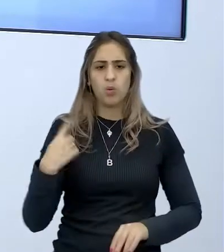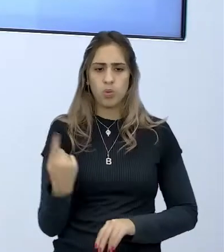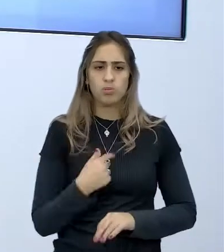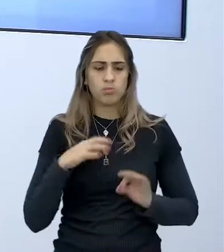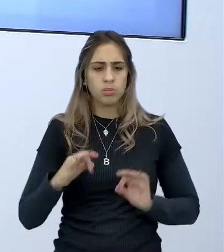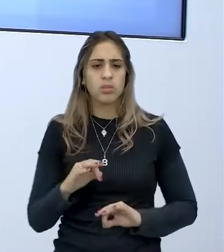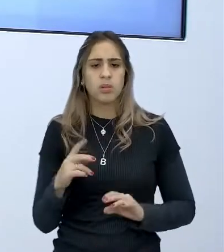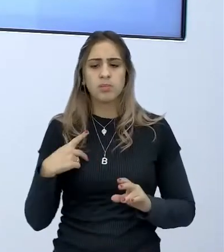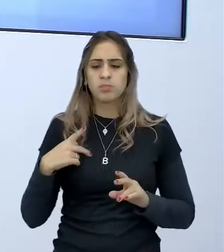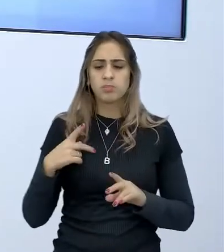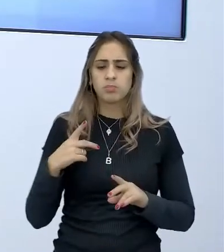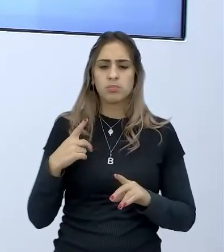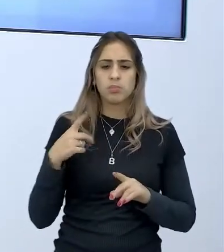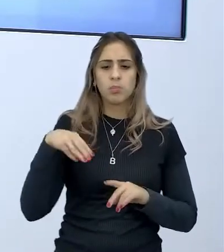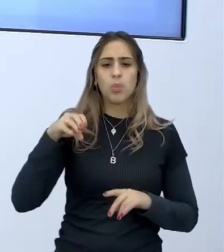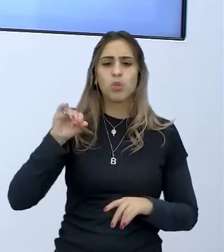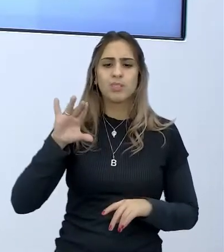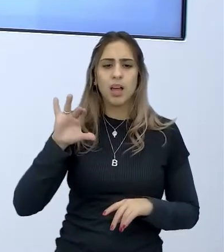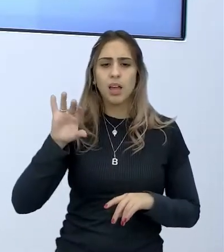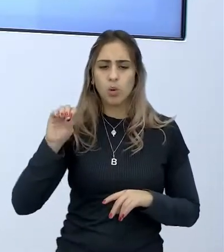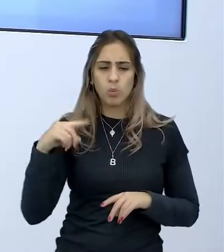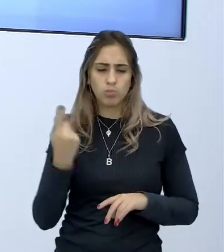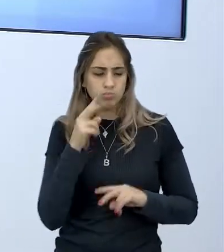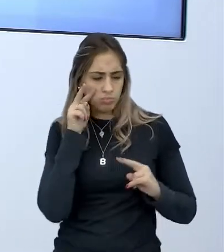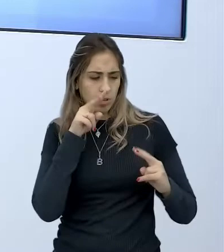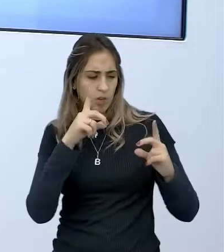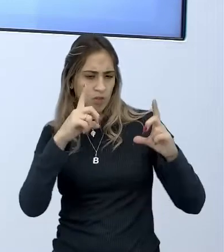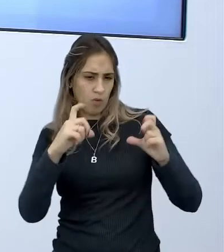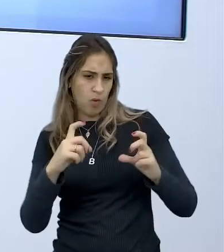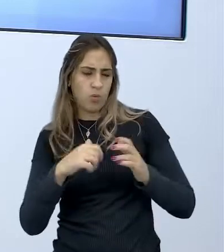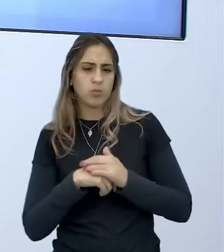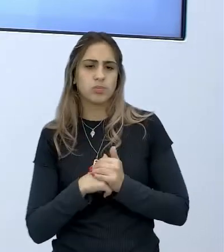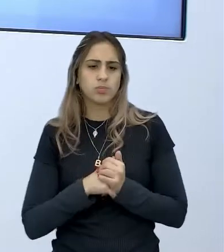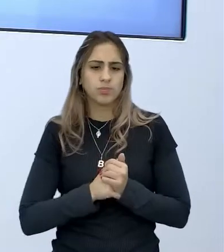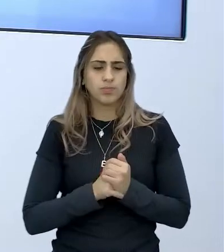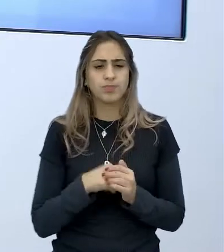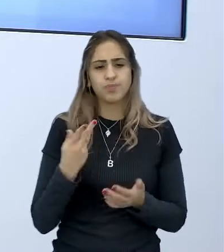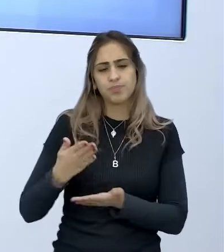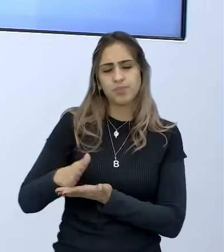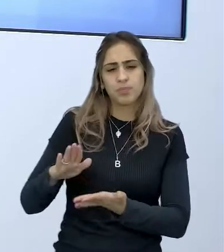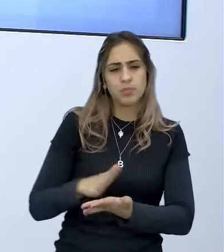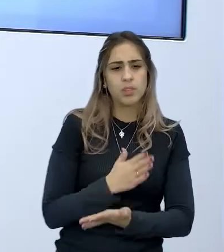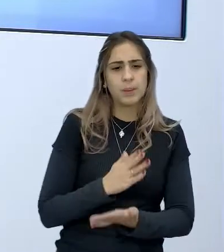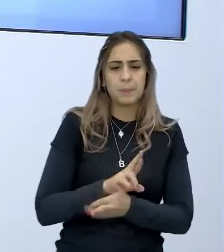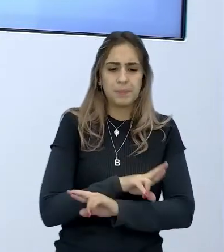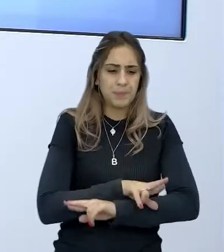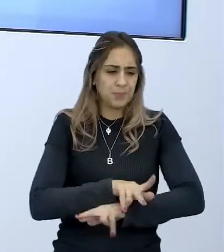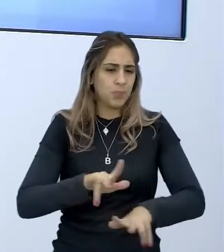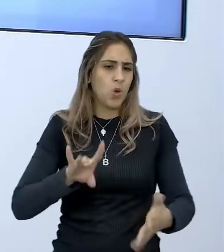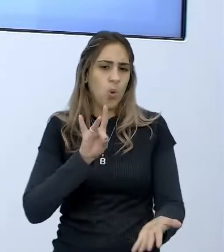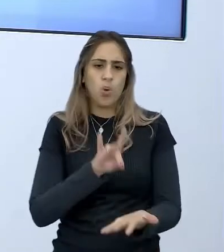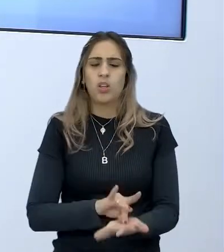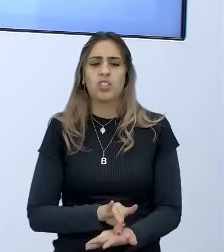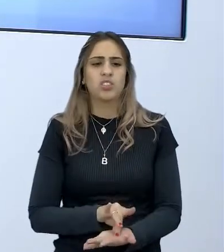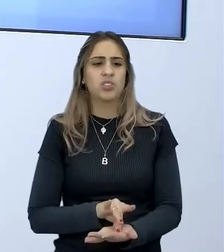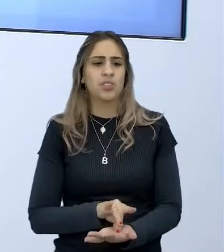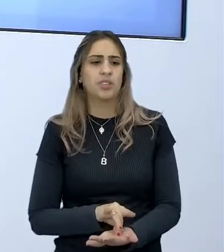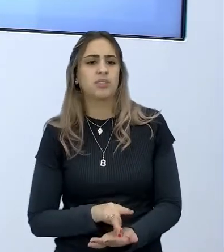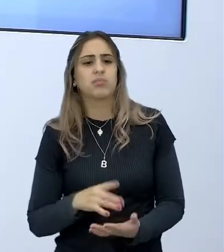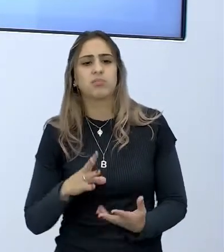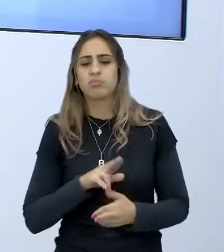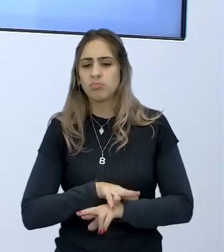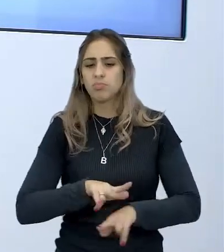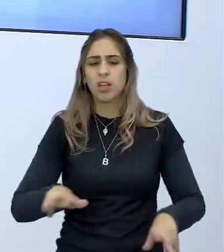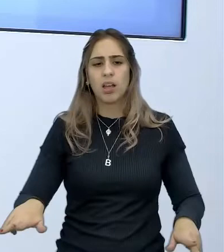somos um belo retrato desse mosaico, né? Porque nós somos aqui, ó, divididos em tantas origens, né, em tantas